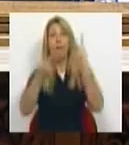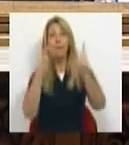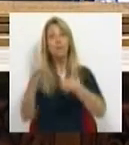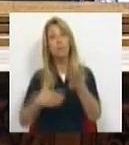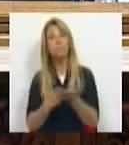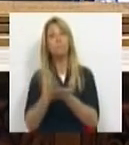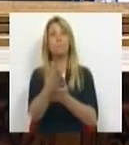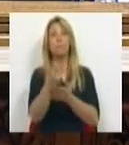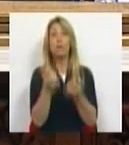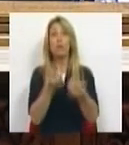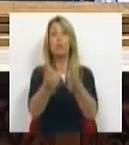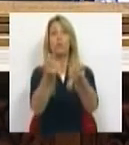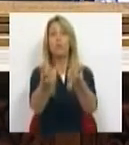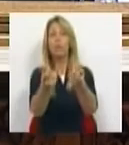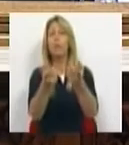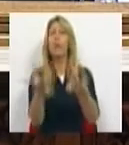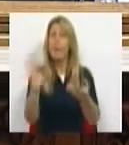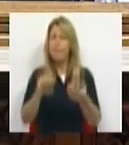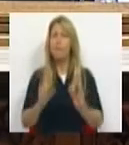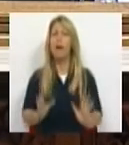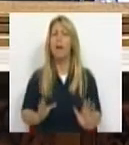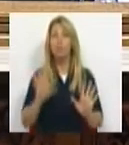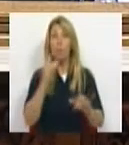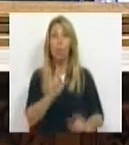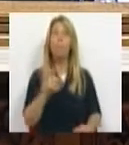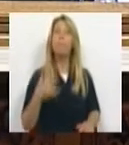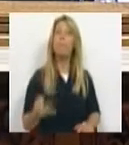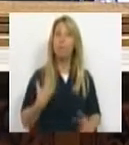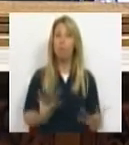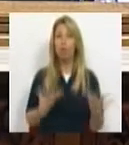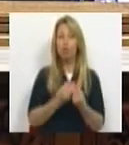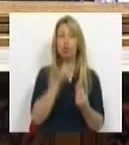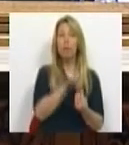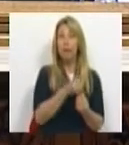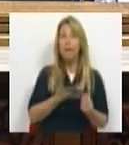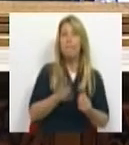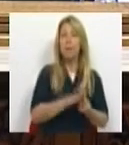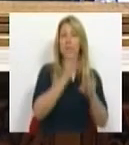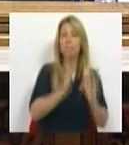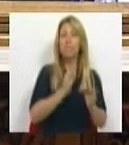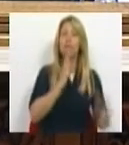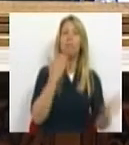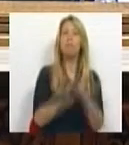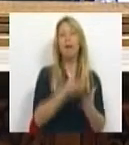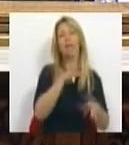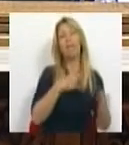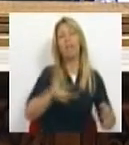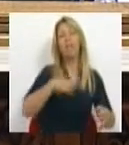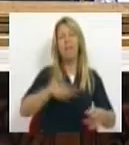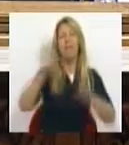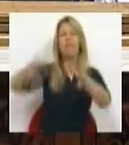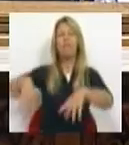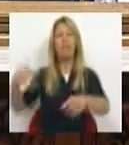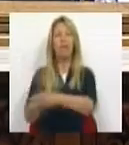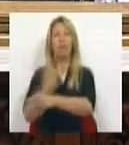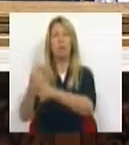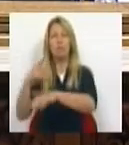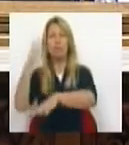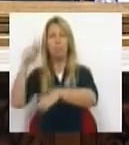entre muitos outros passos. Mas o PCP está do lado destes passos que são precisos dar e quer fechar a porta ao bafio que veio de trás.